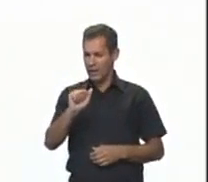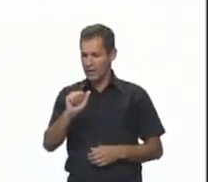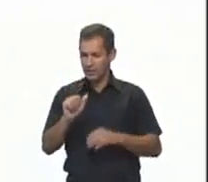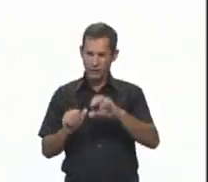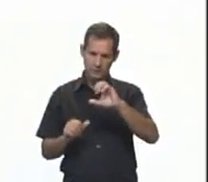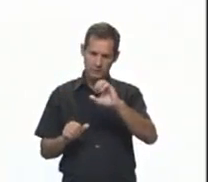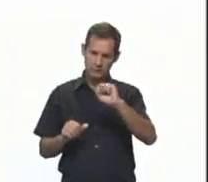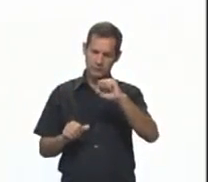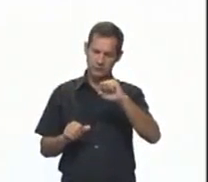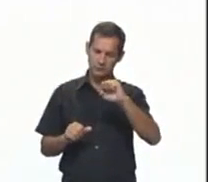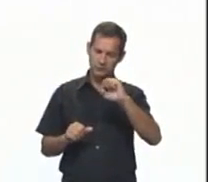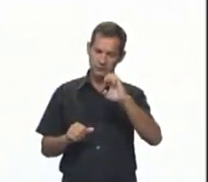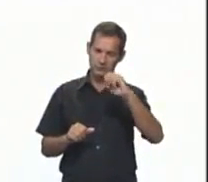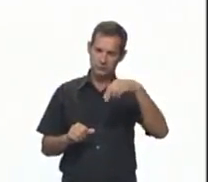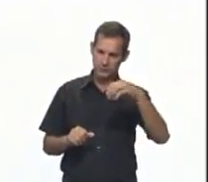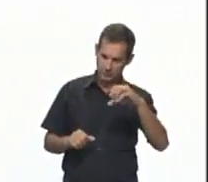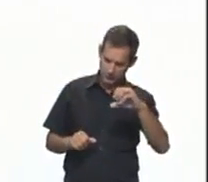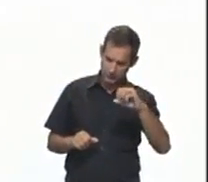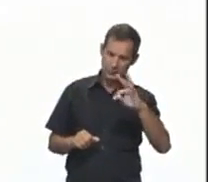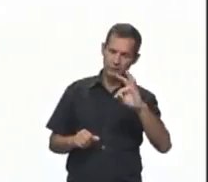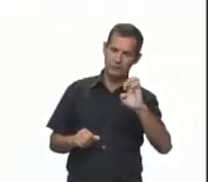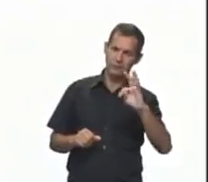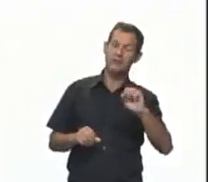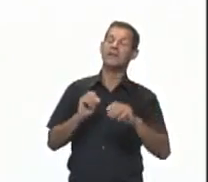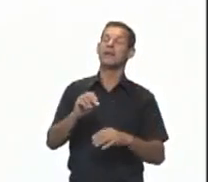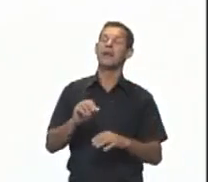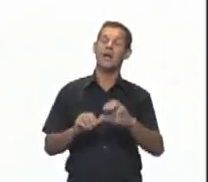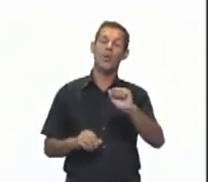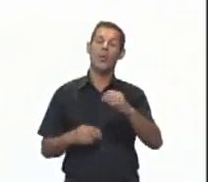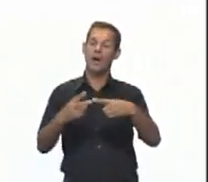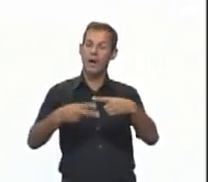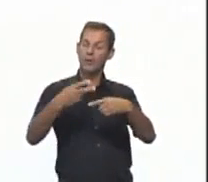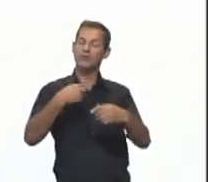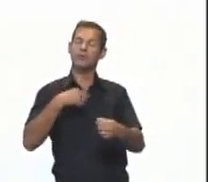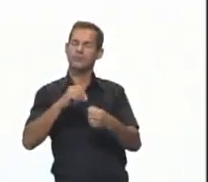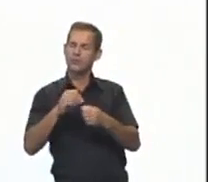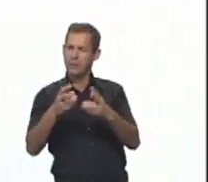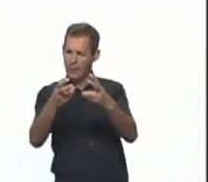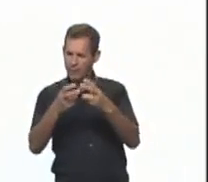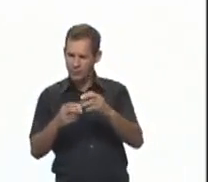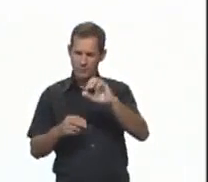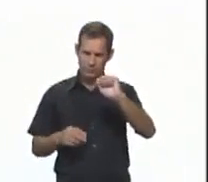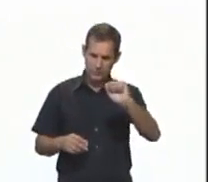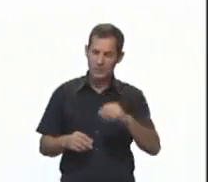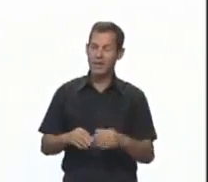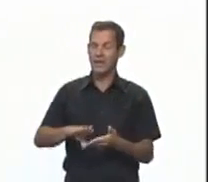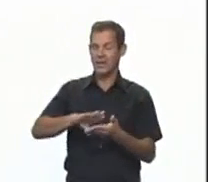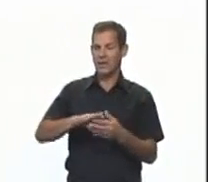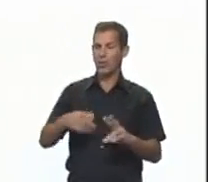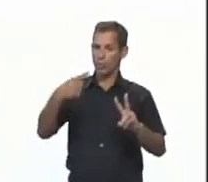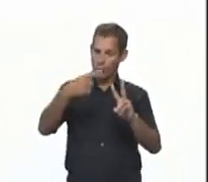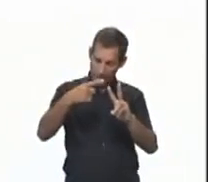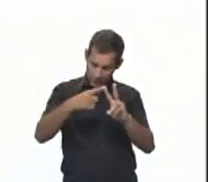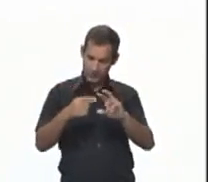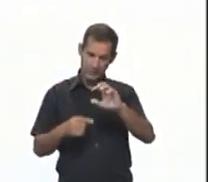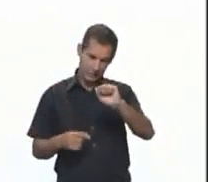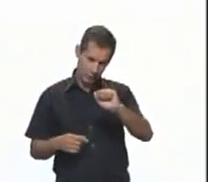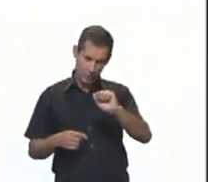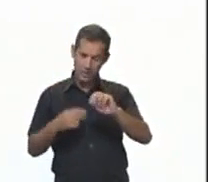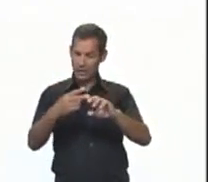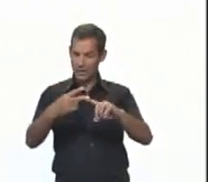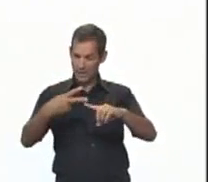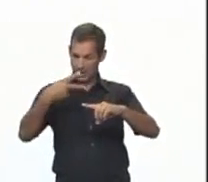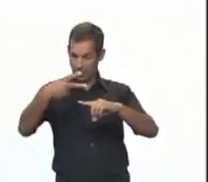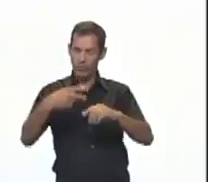seno θ. Quem que é o nosso A? Esse daqui é o nosso A ao quadrado. Como que eu faço para descobrir quem que é o A? Tiro a raiz quadrada desse A ao